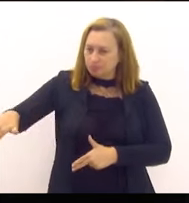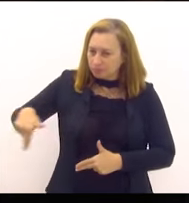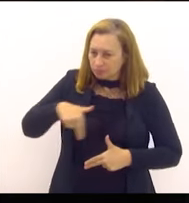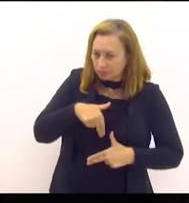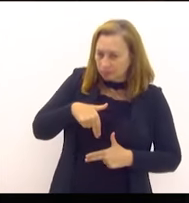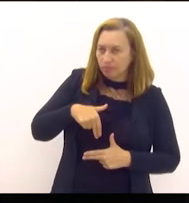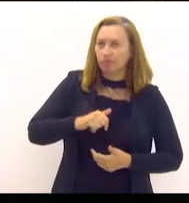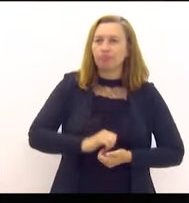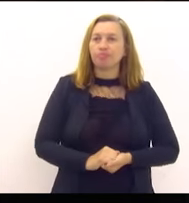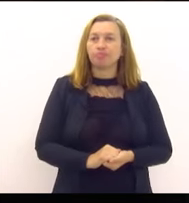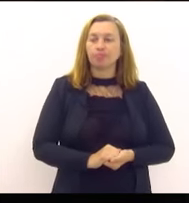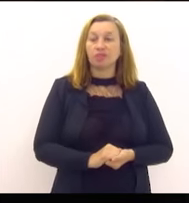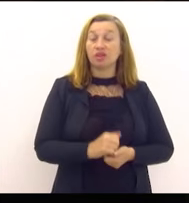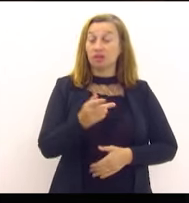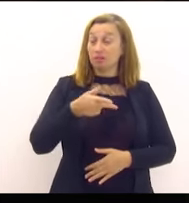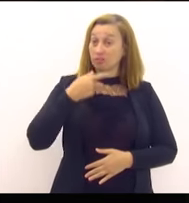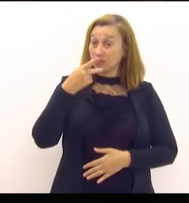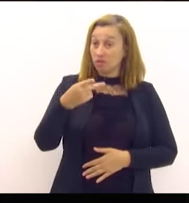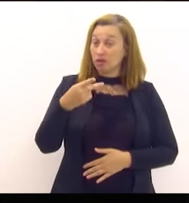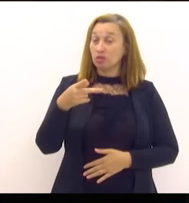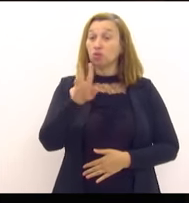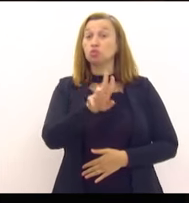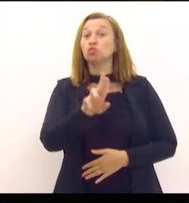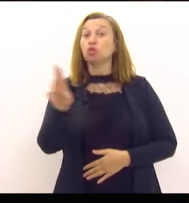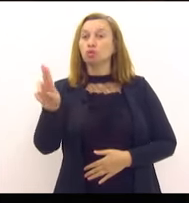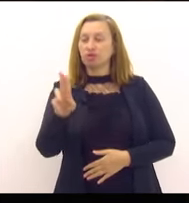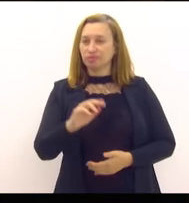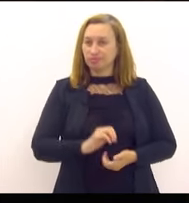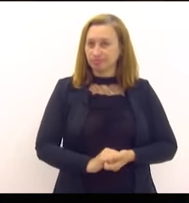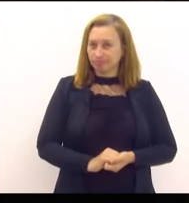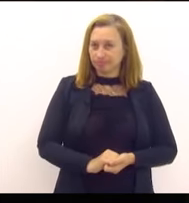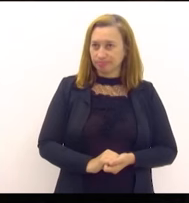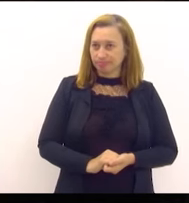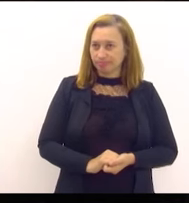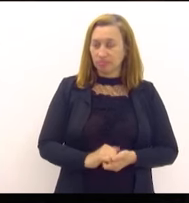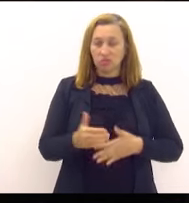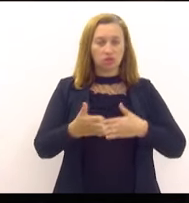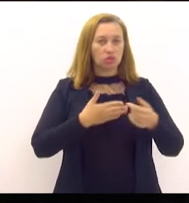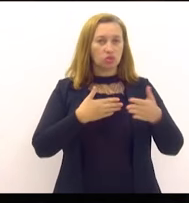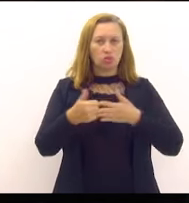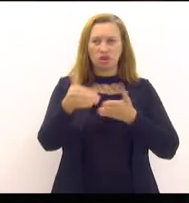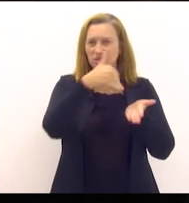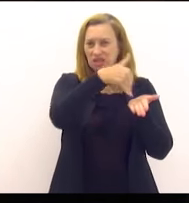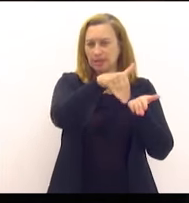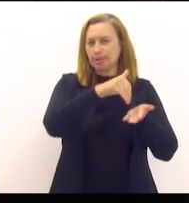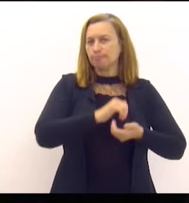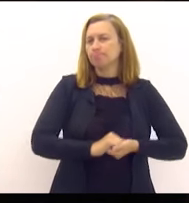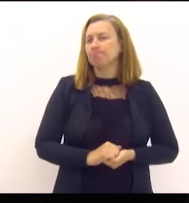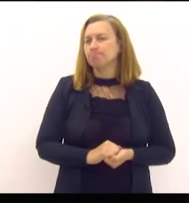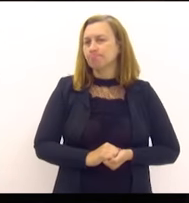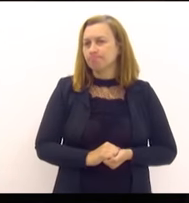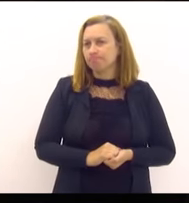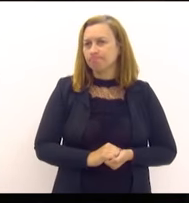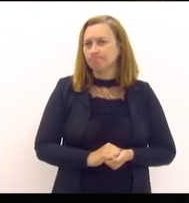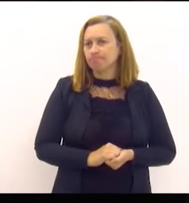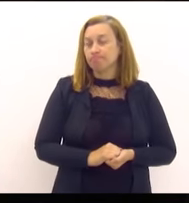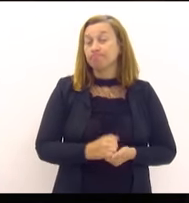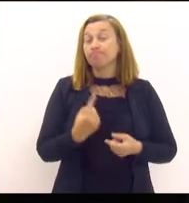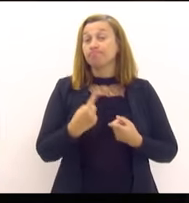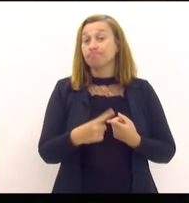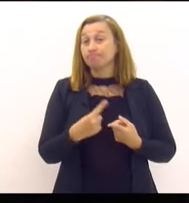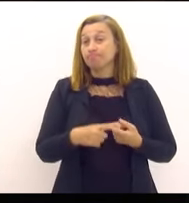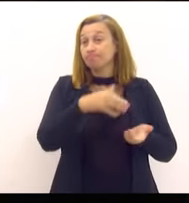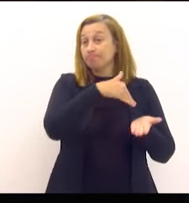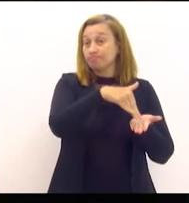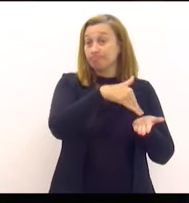tribuna e cito o nome de qualquer secretário, porque o secretário